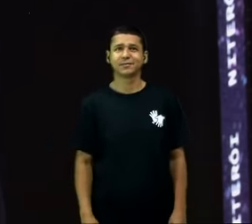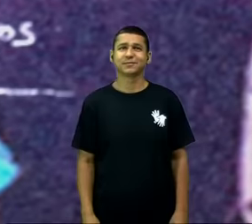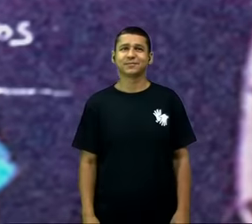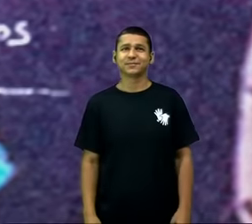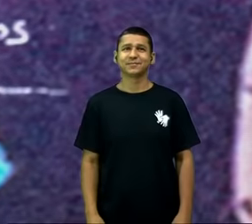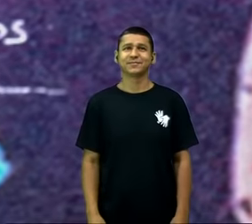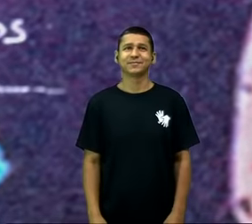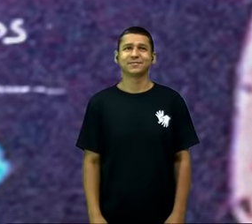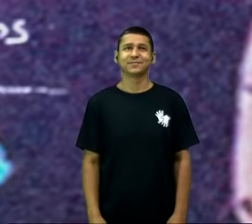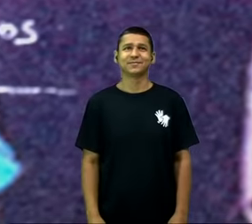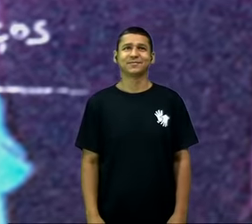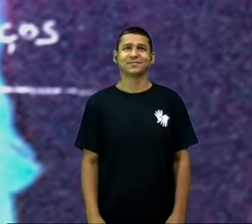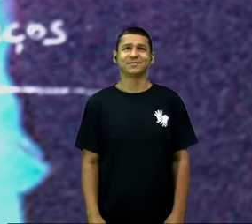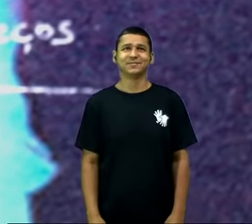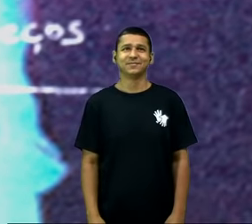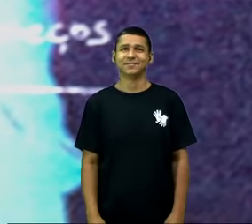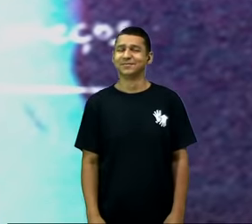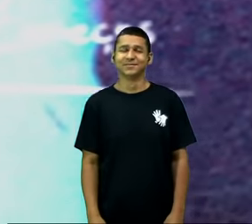ser crente.